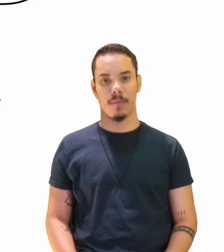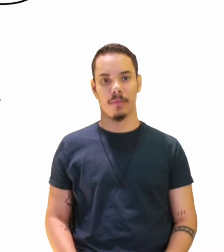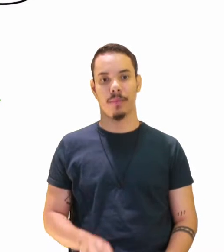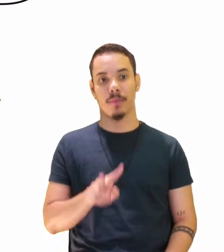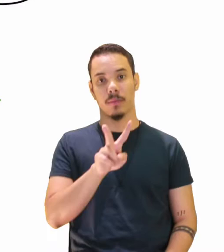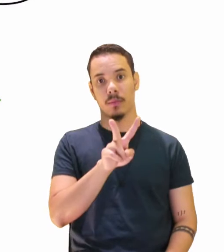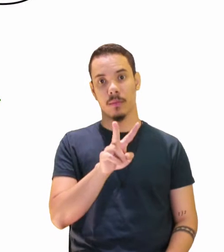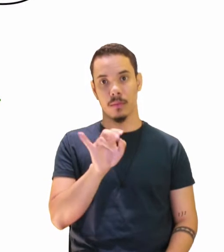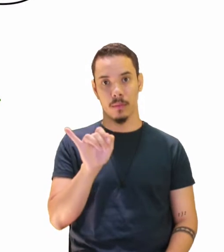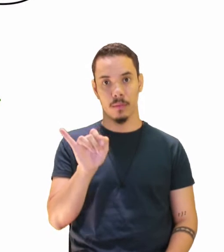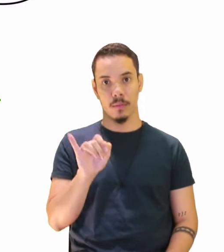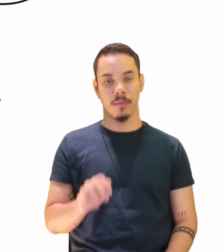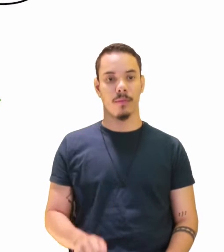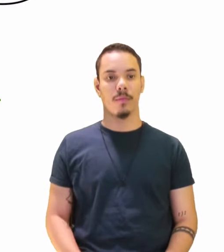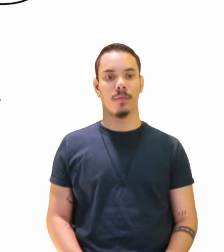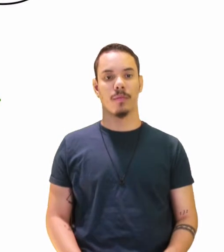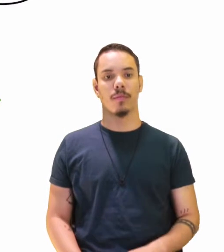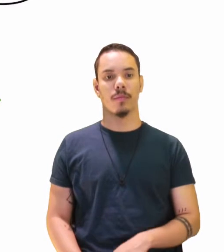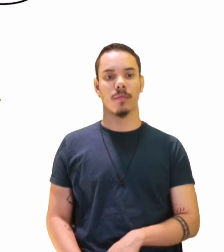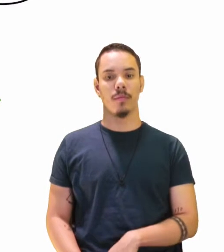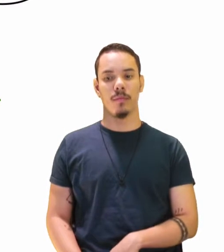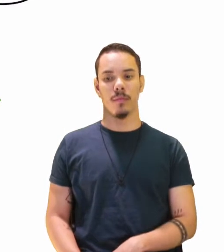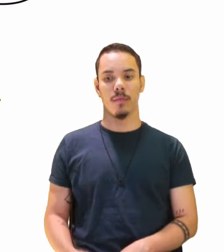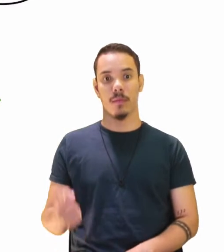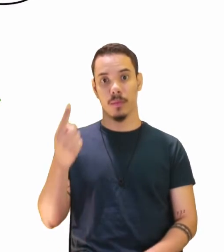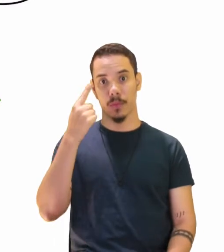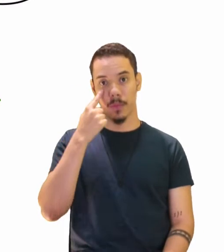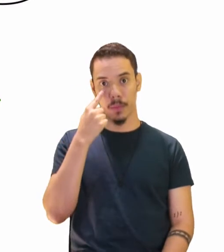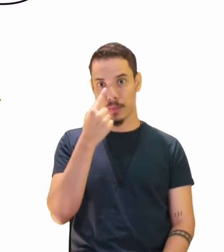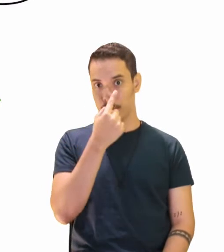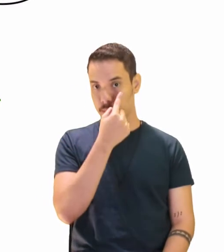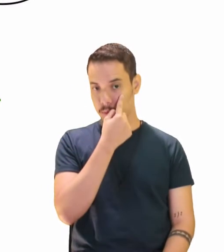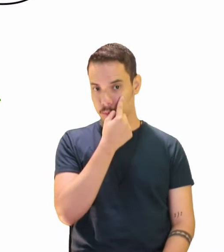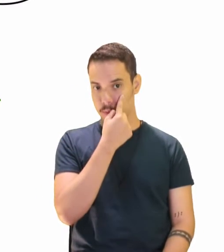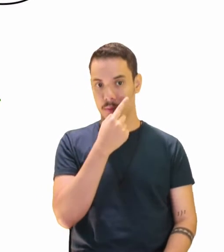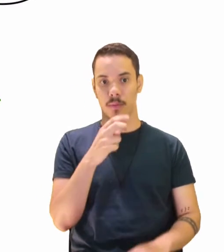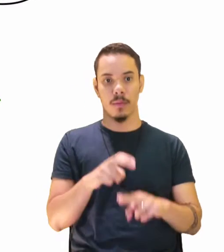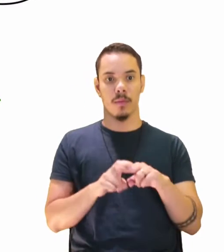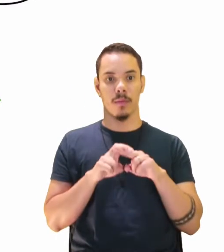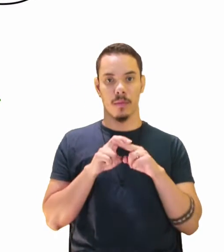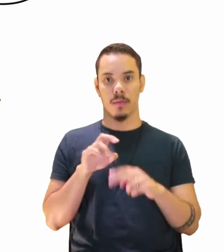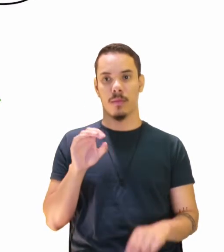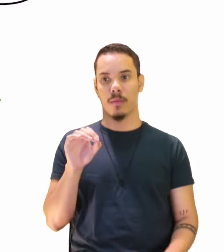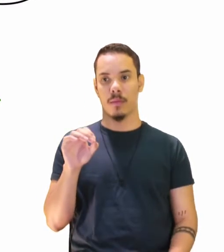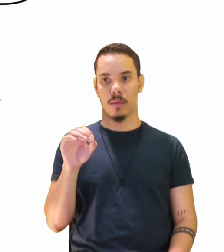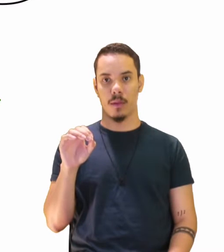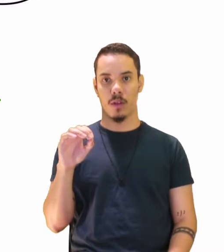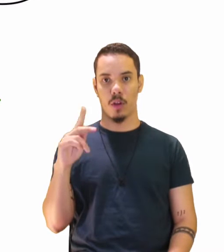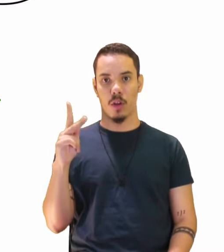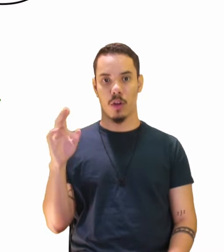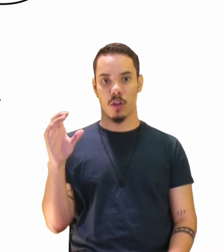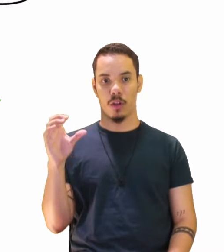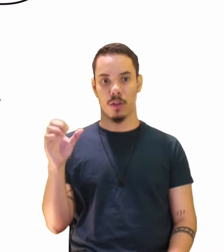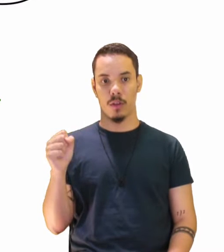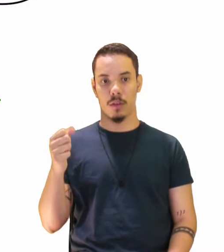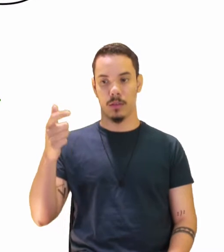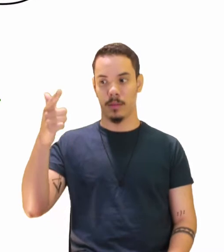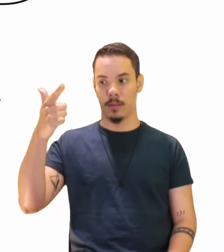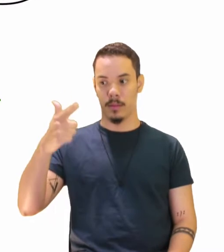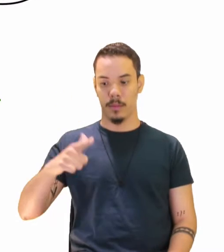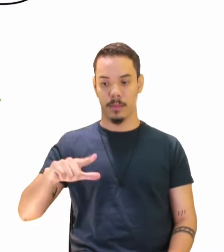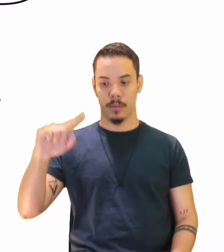vi, né, com estes olhos, então essa parte aqui está sendo o quê? Está repetindo a mesma